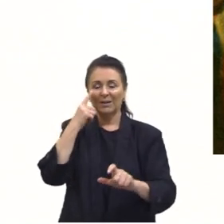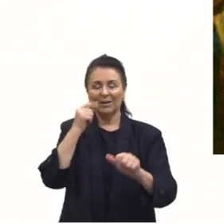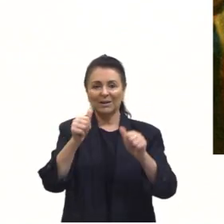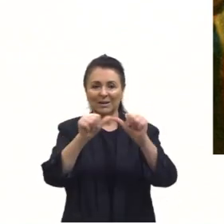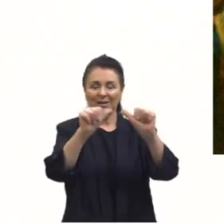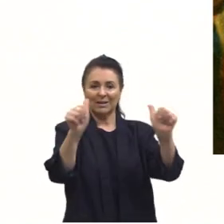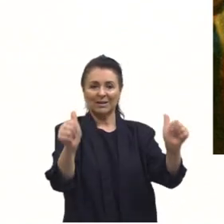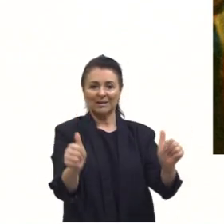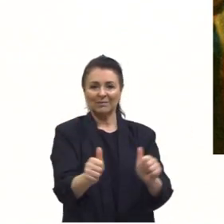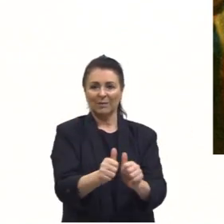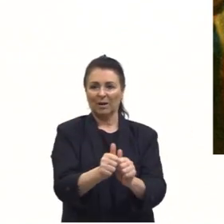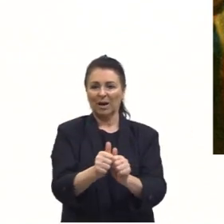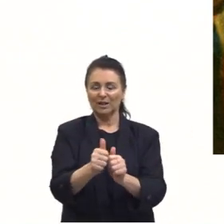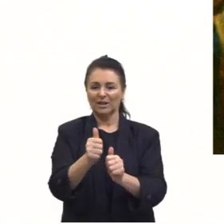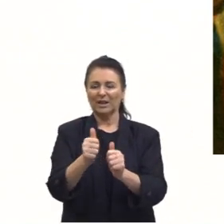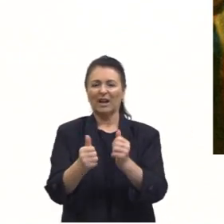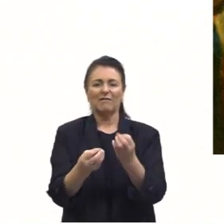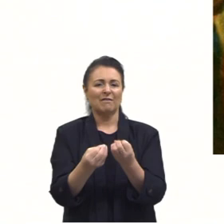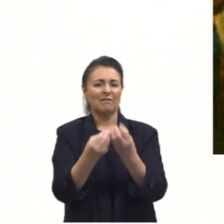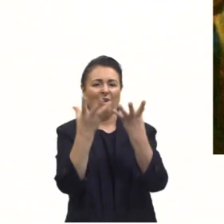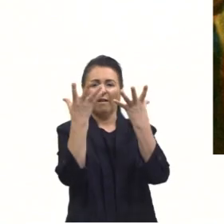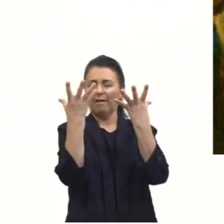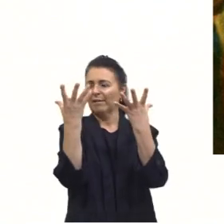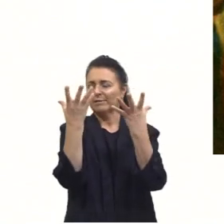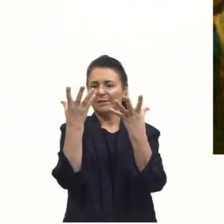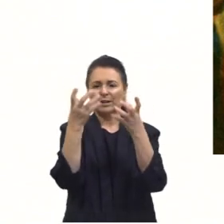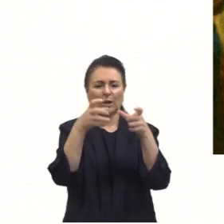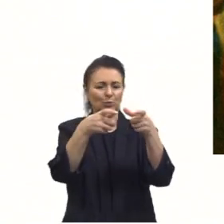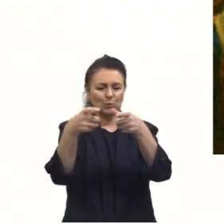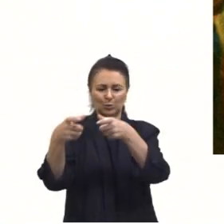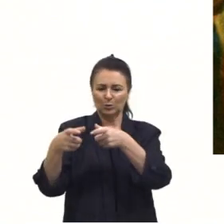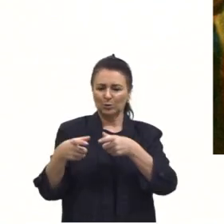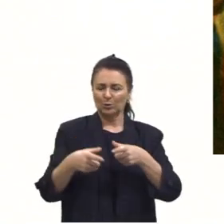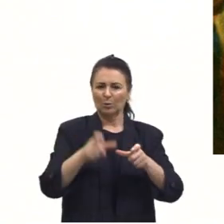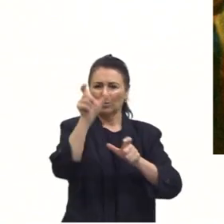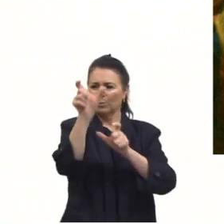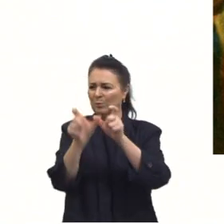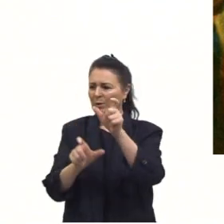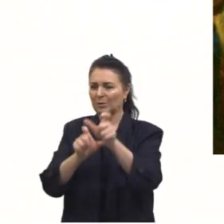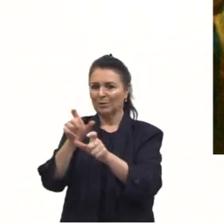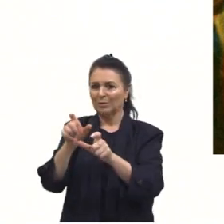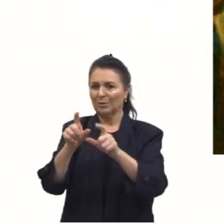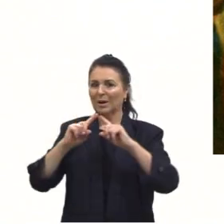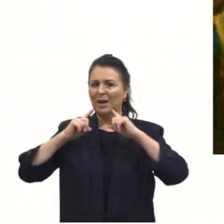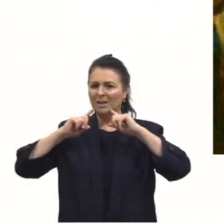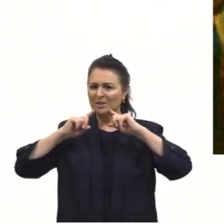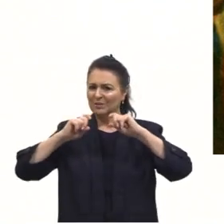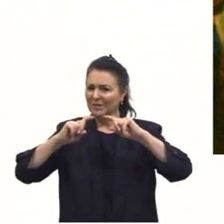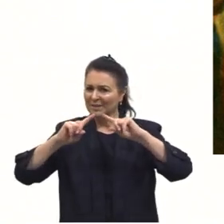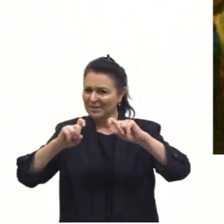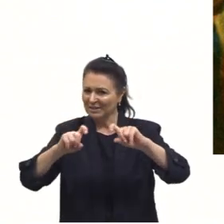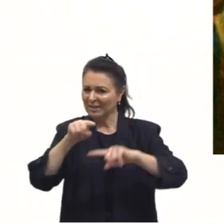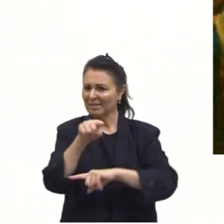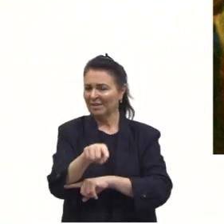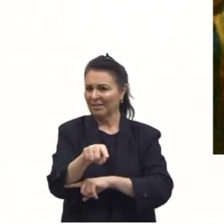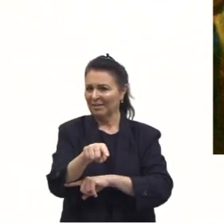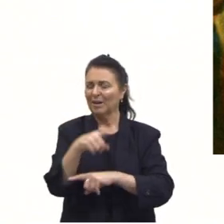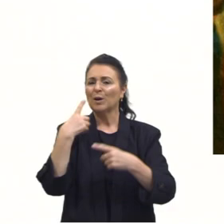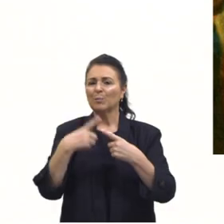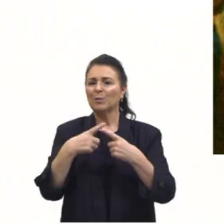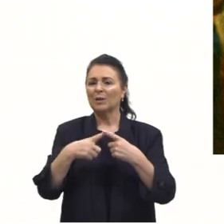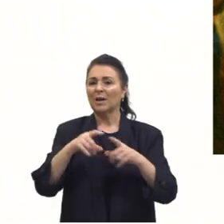Imagina é bonita todo mundo festejando e tudo mais ela tá aqui pra gente criticar ela por quê Porque